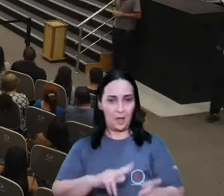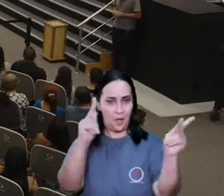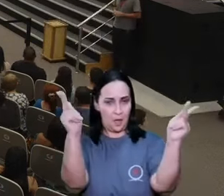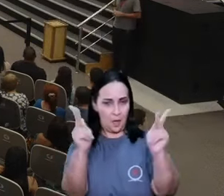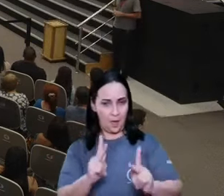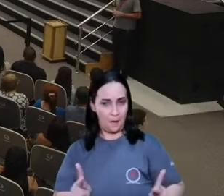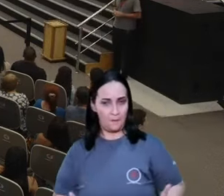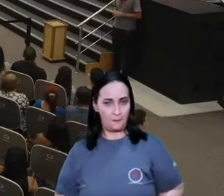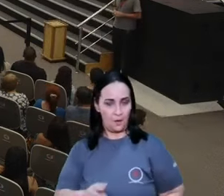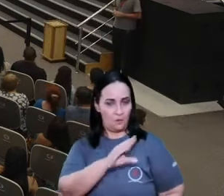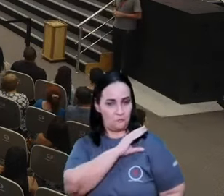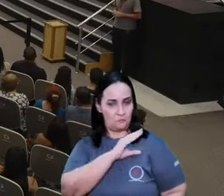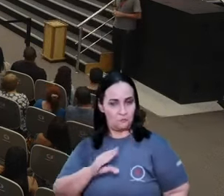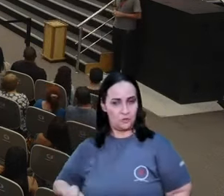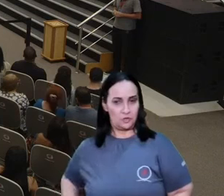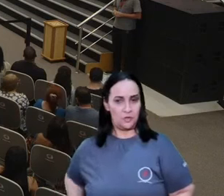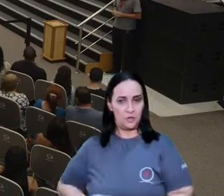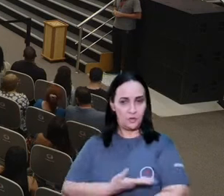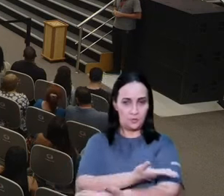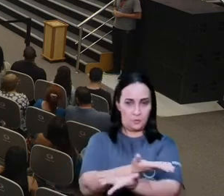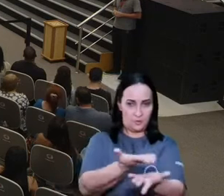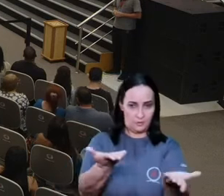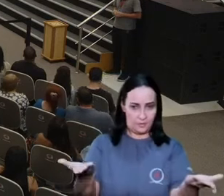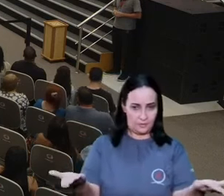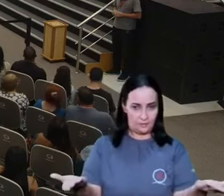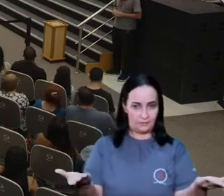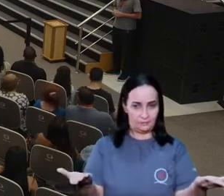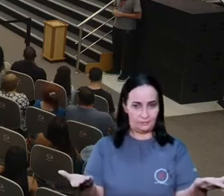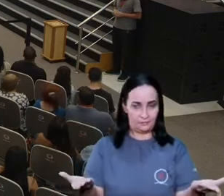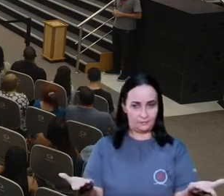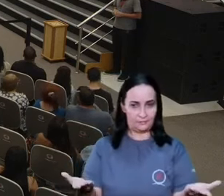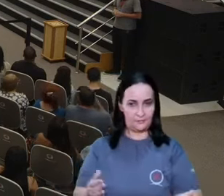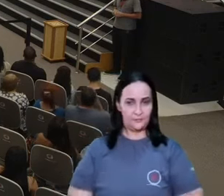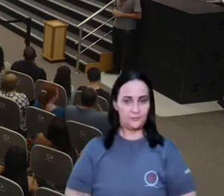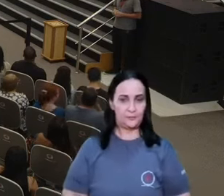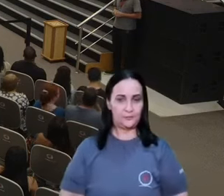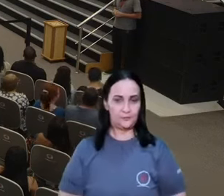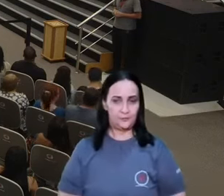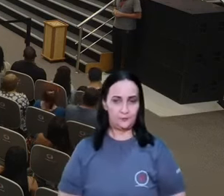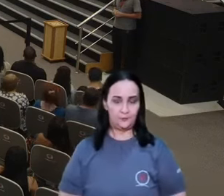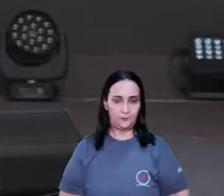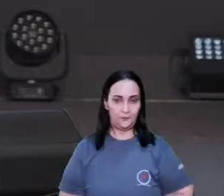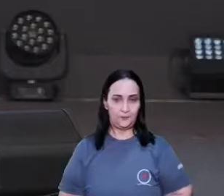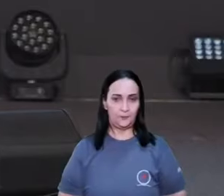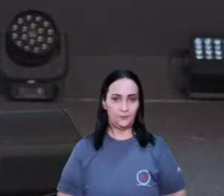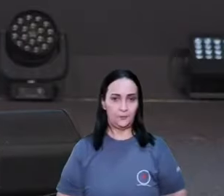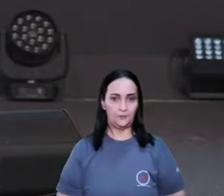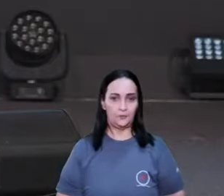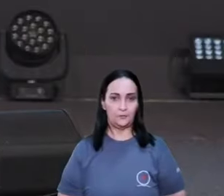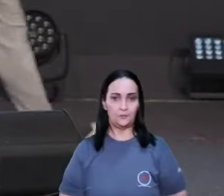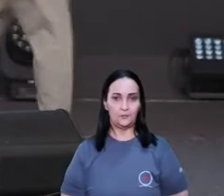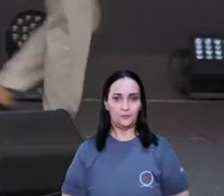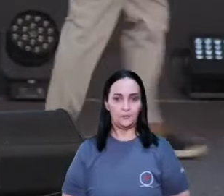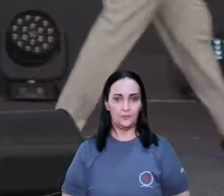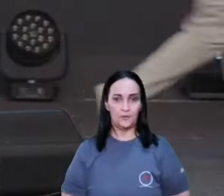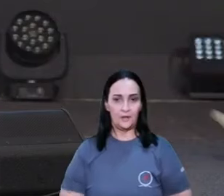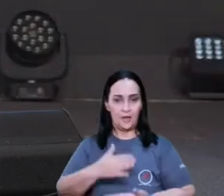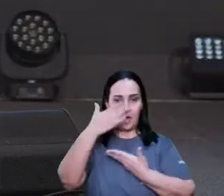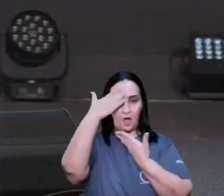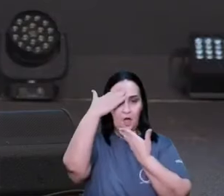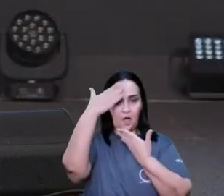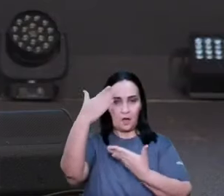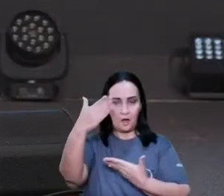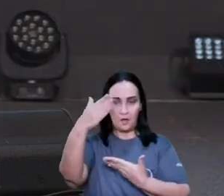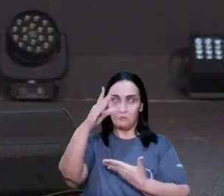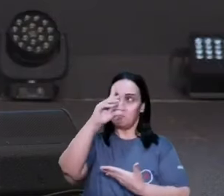Cristo amém obrigado obrigado minha gratidão ao senhor